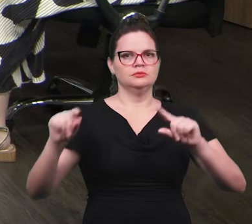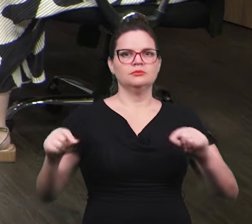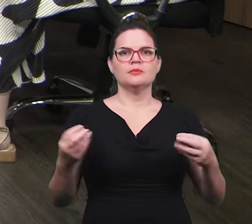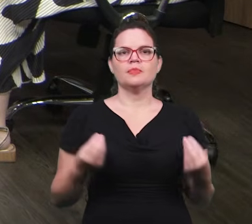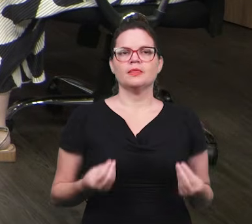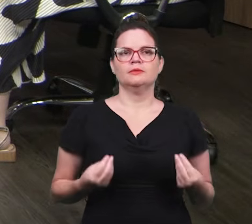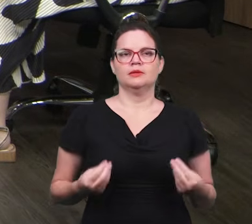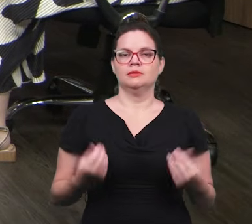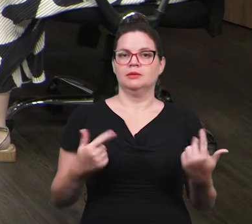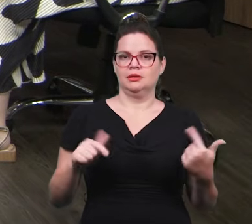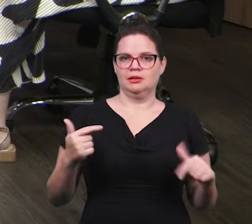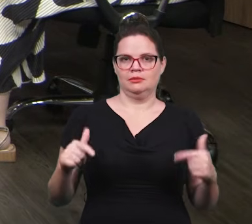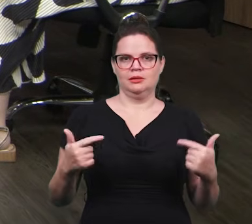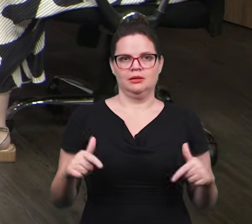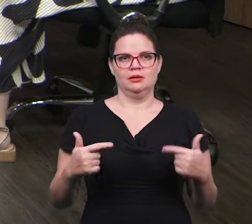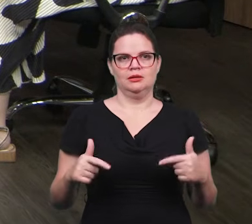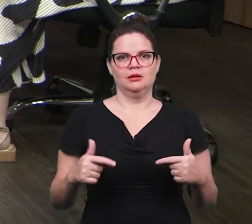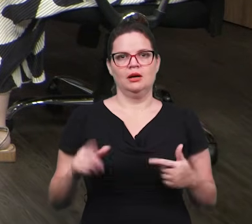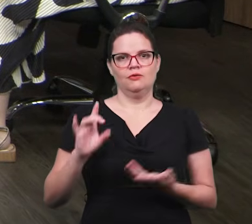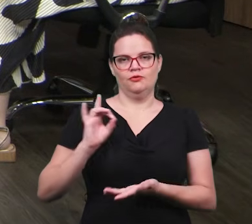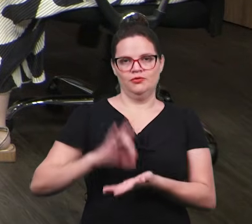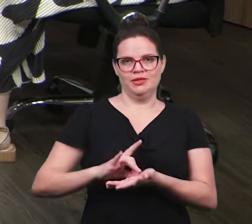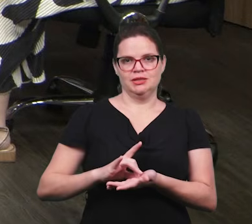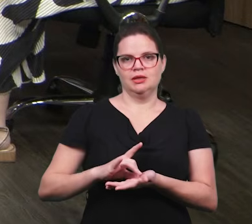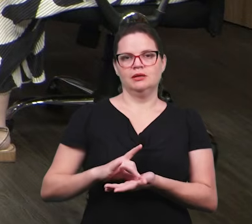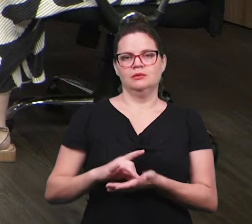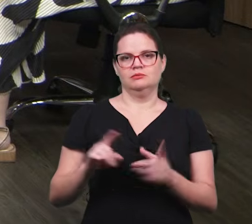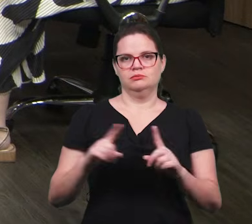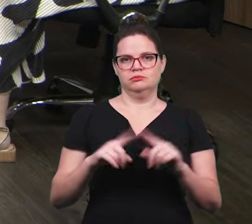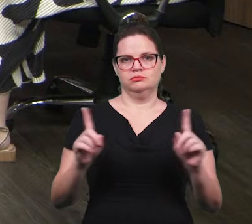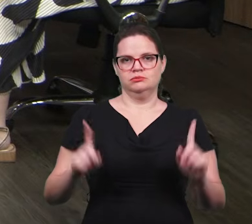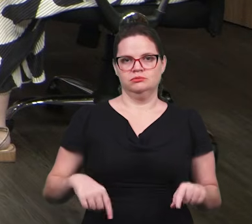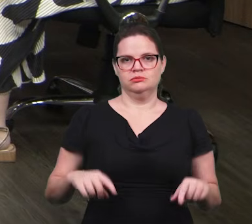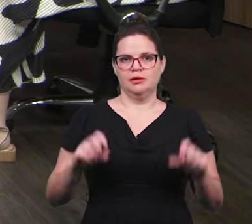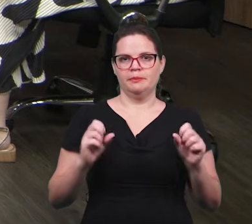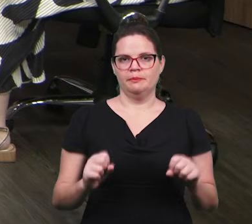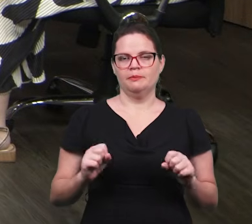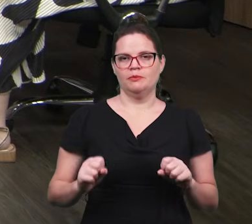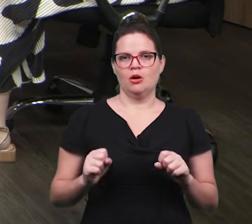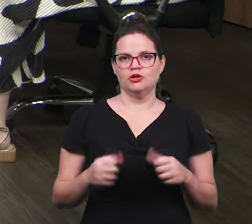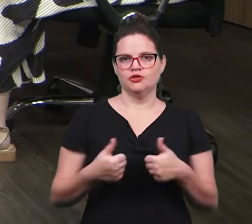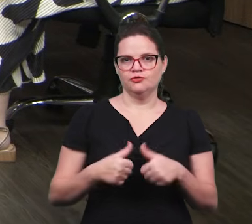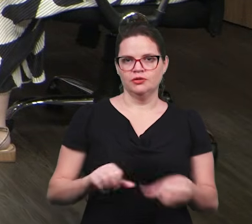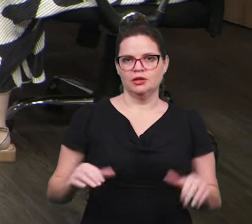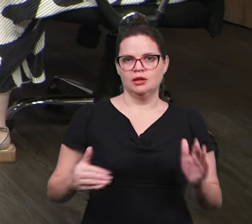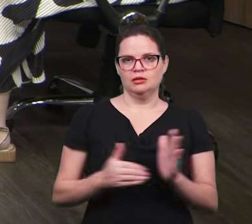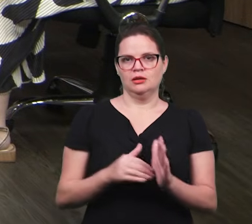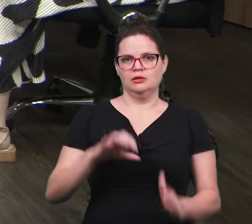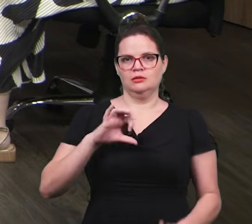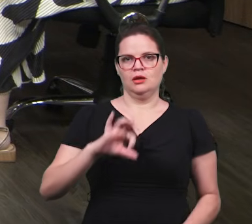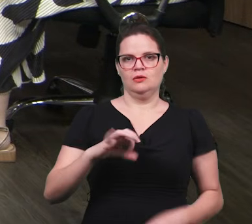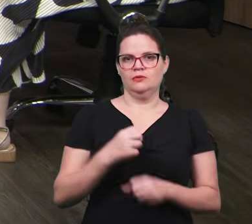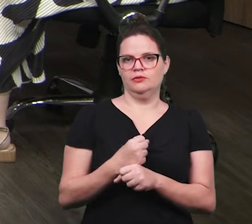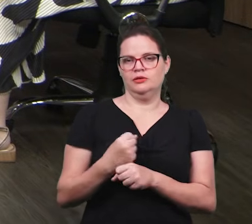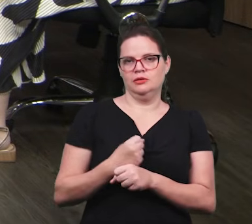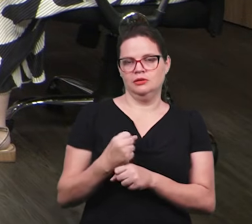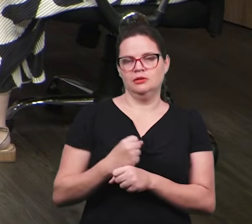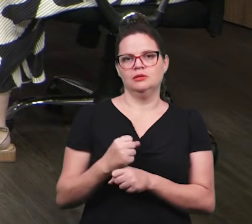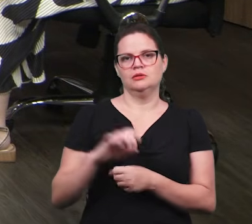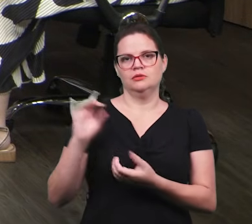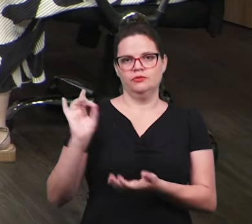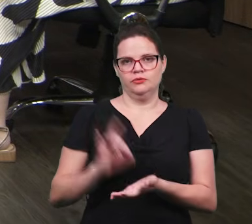para trabalhar como oficiais e pode ficar até 9 anos como oficiais tenentes,